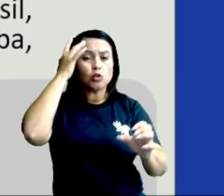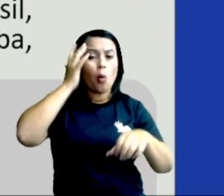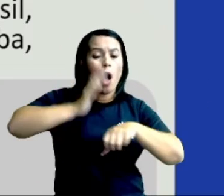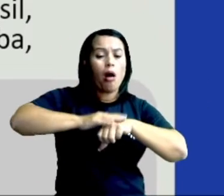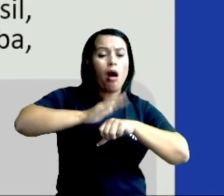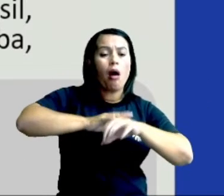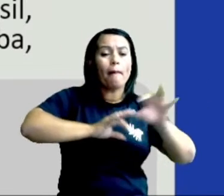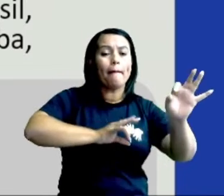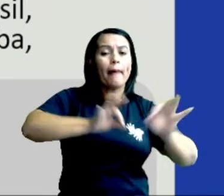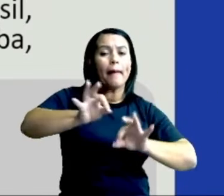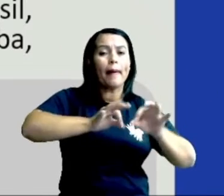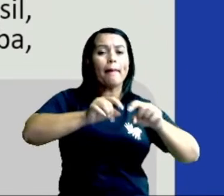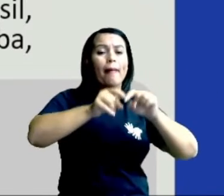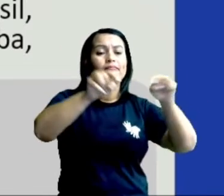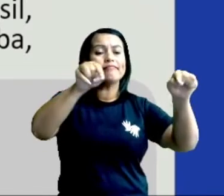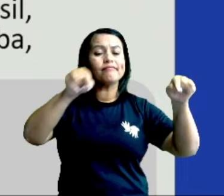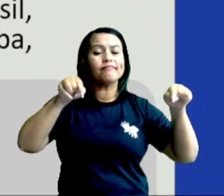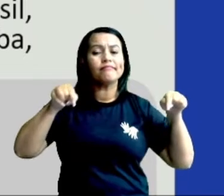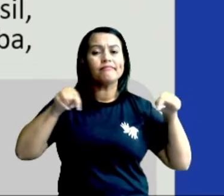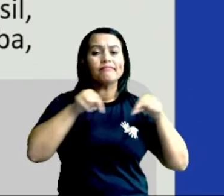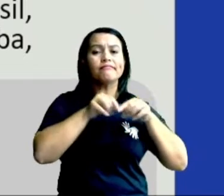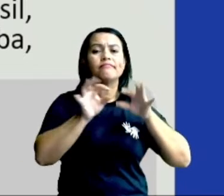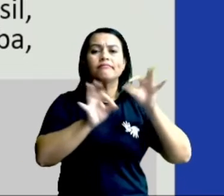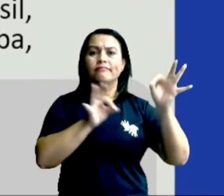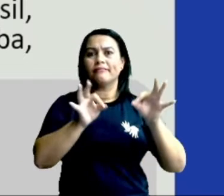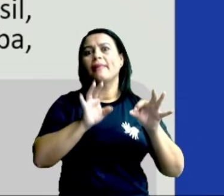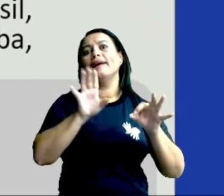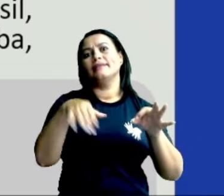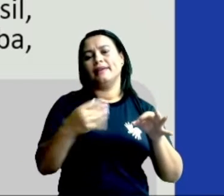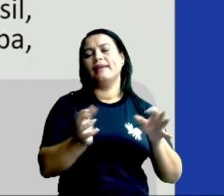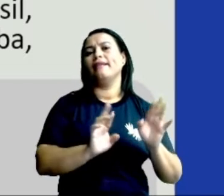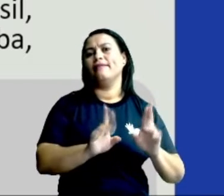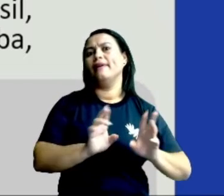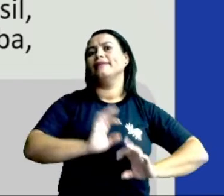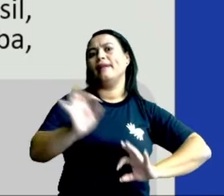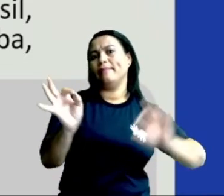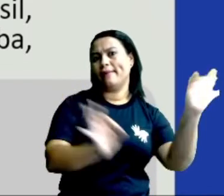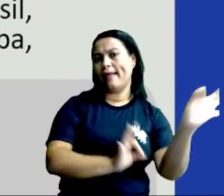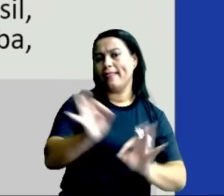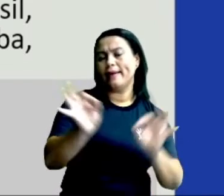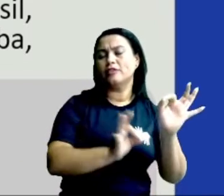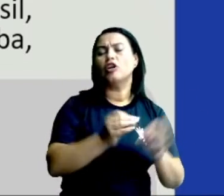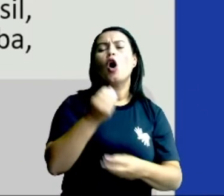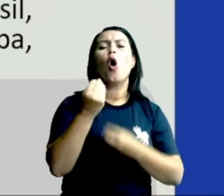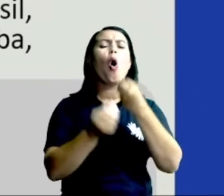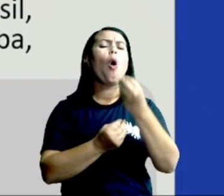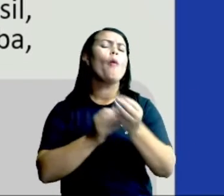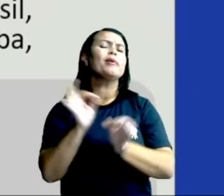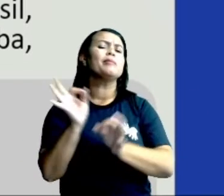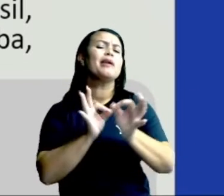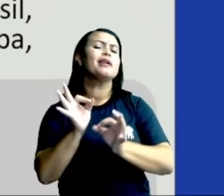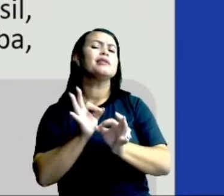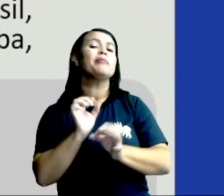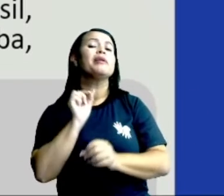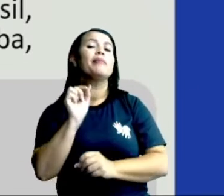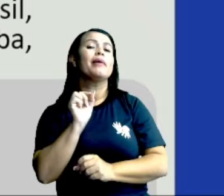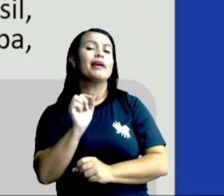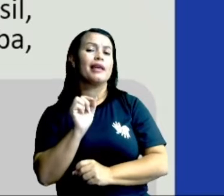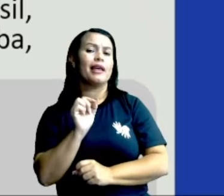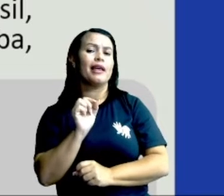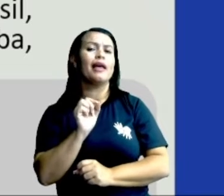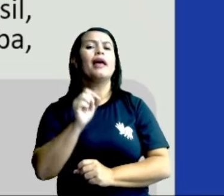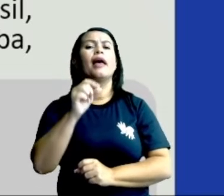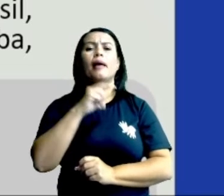todo aquele pessoal para que mas aí ela é planejada. Mas como esse planejamento é para um